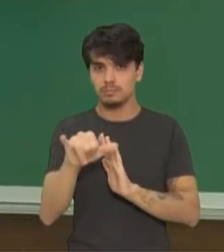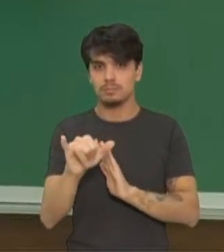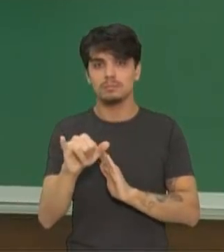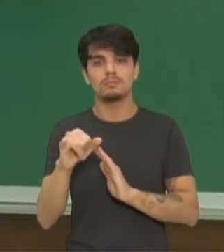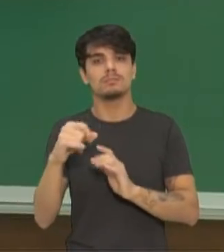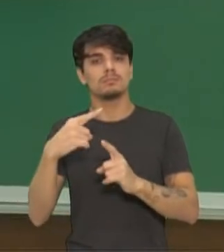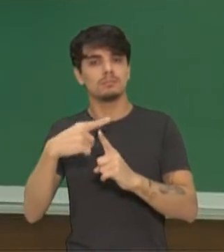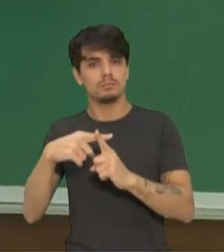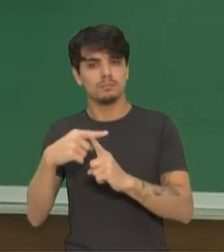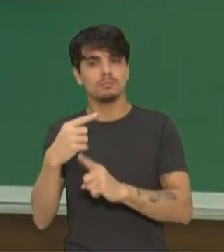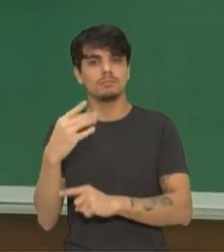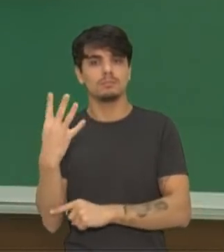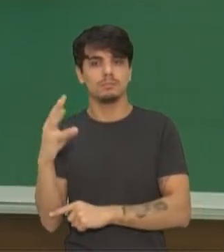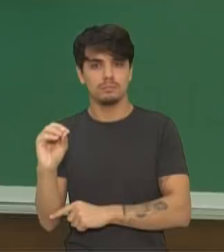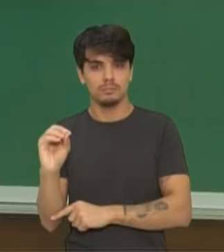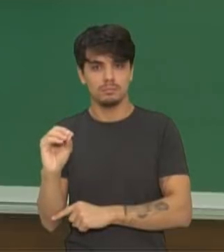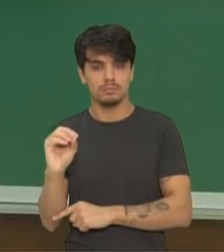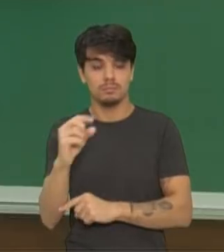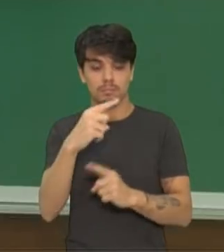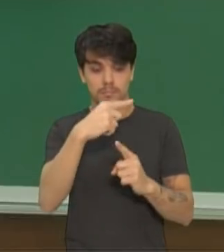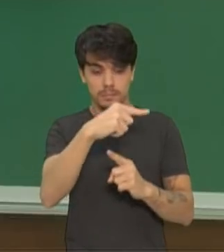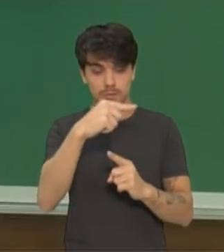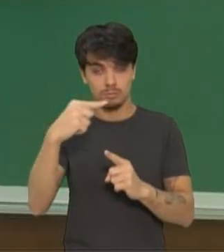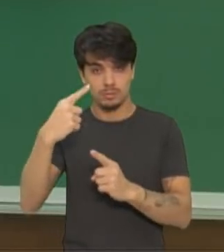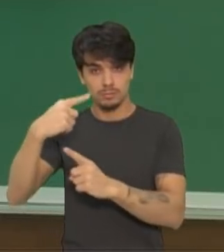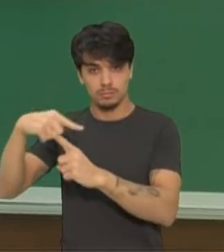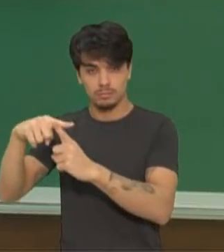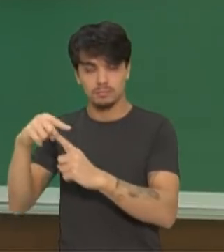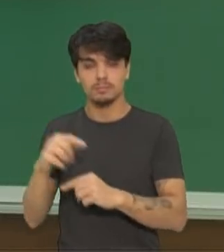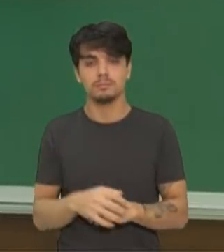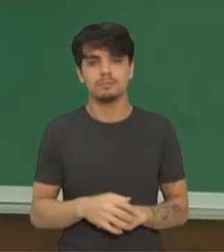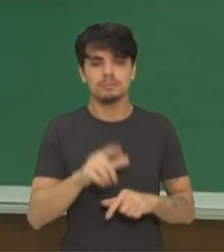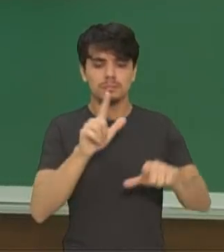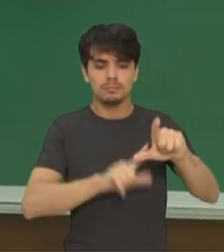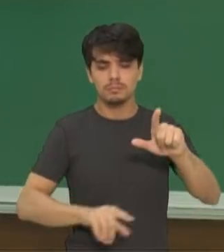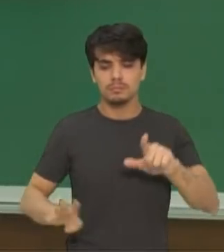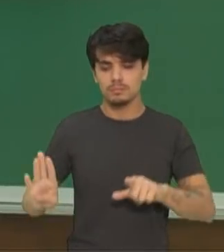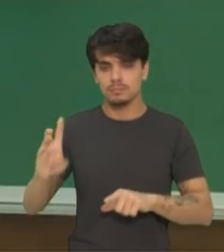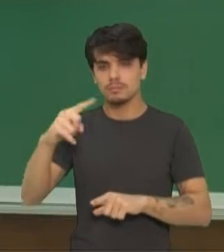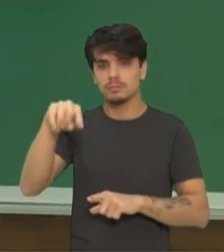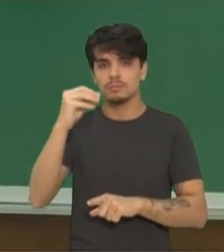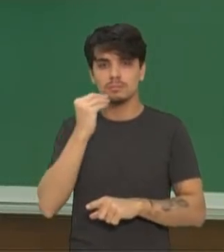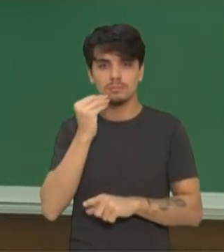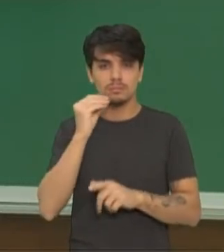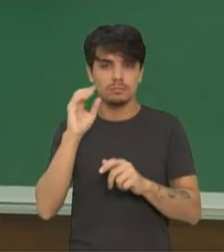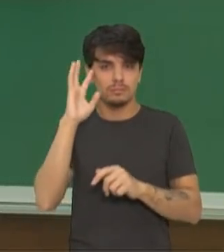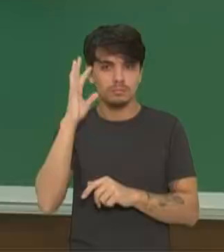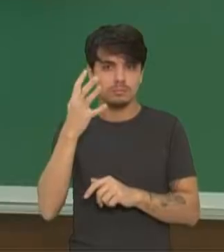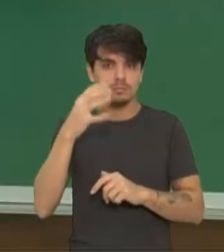40. Menos com menos dá mais. E na letra B, que vocês tentaram resolver,